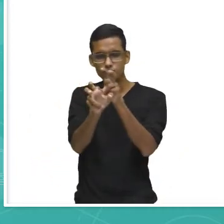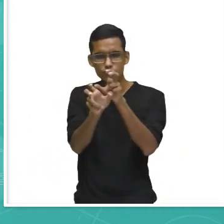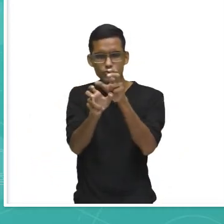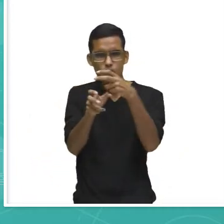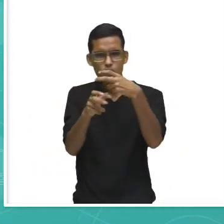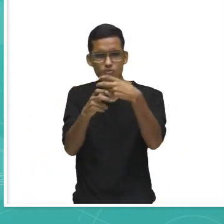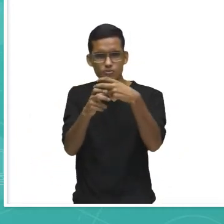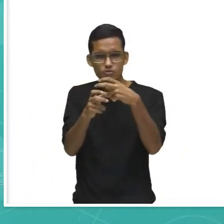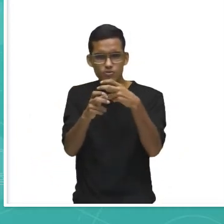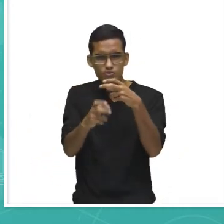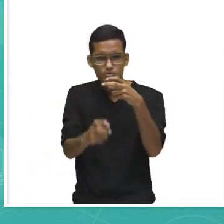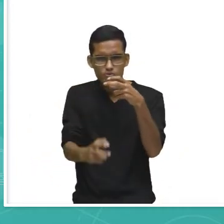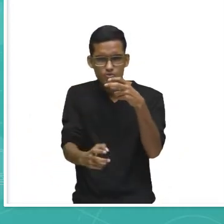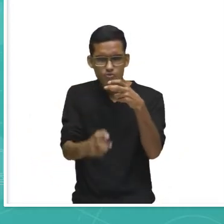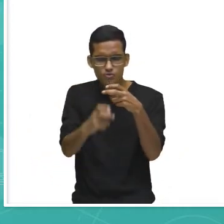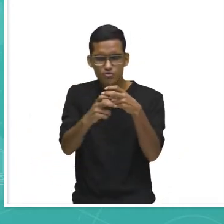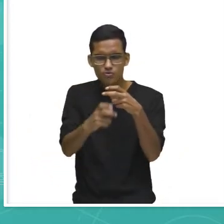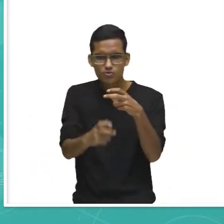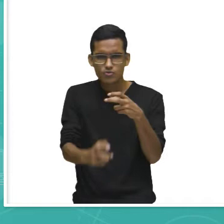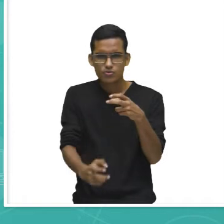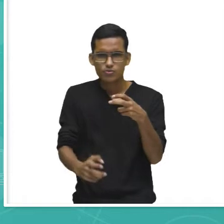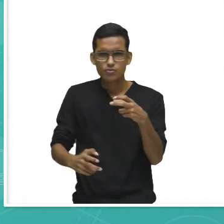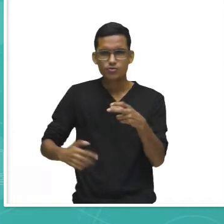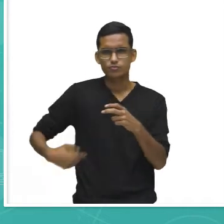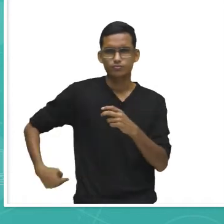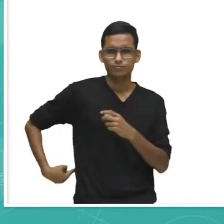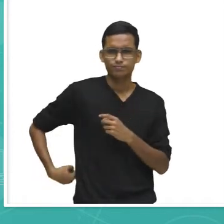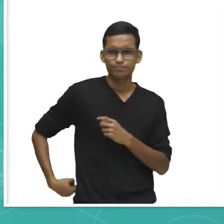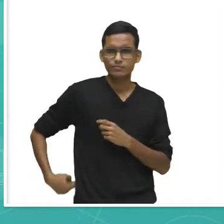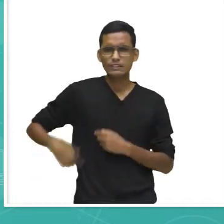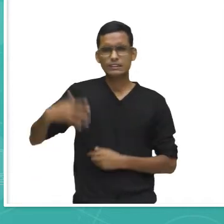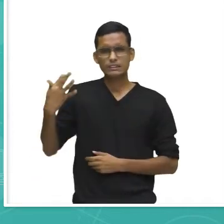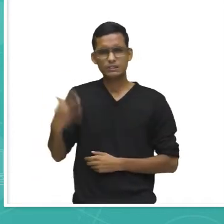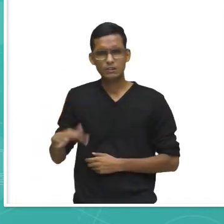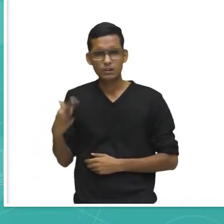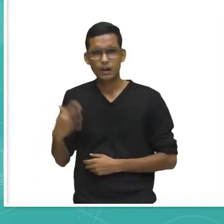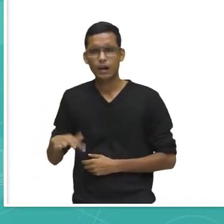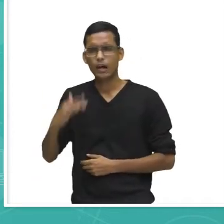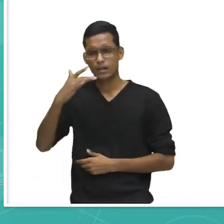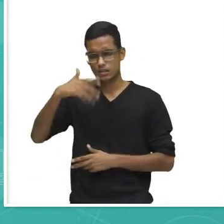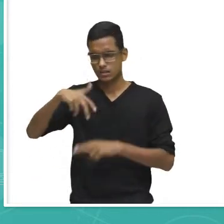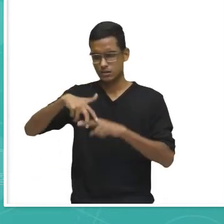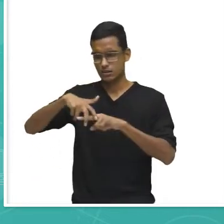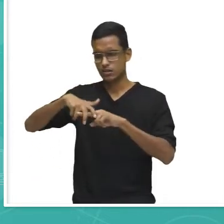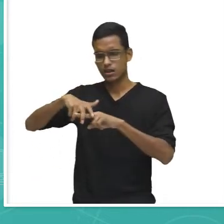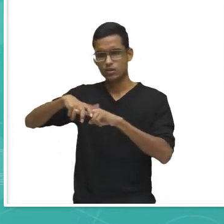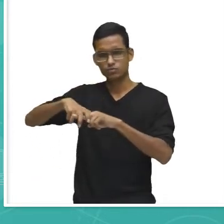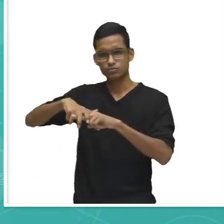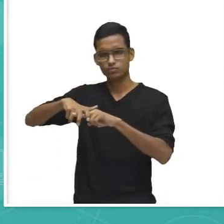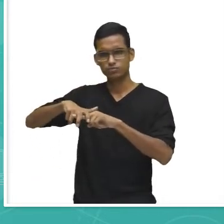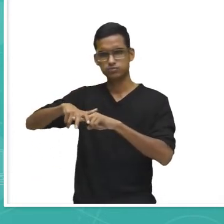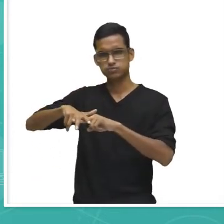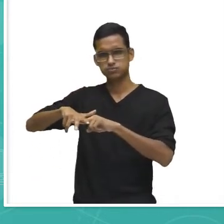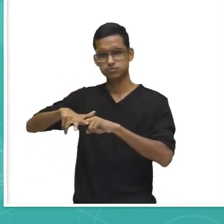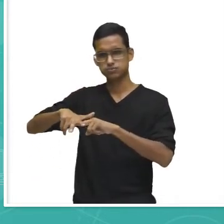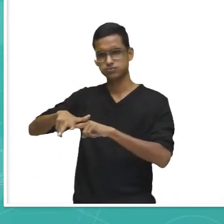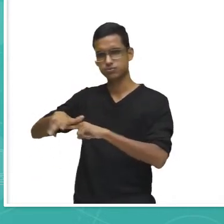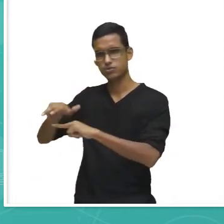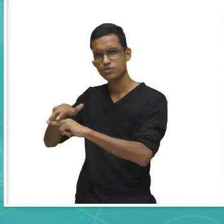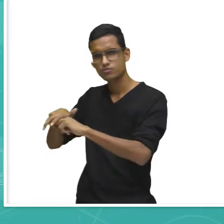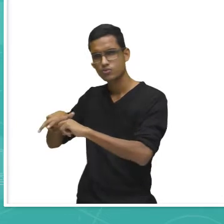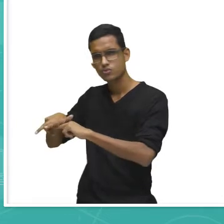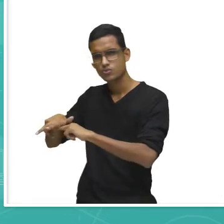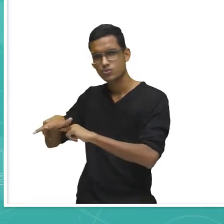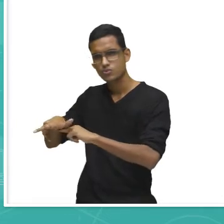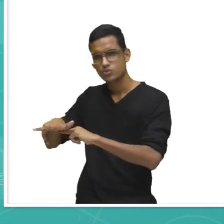posição, demora, a gente vai escorregando ali na cadeira, né? Vai tendo aí uns hábitos ruins aí